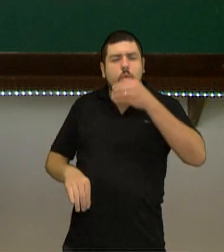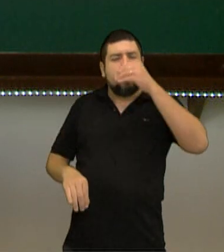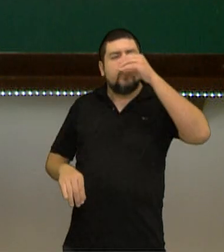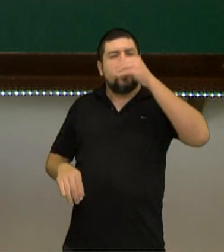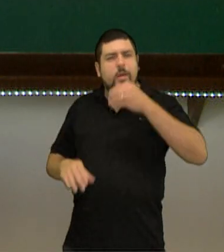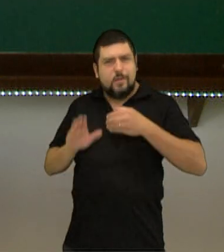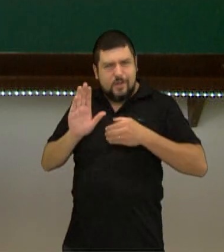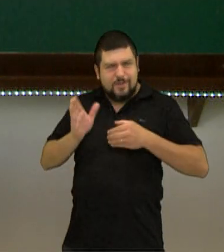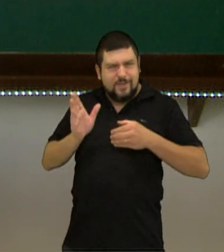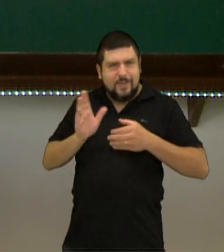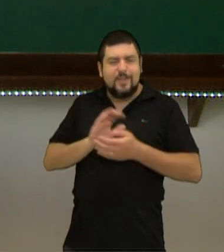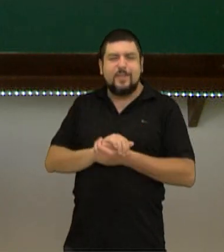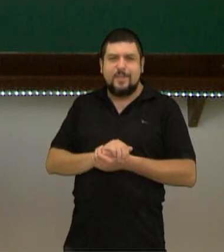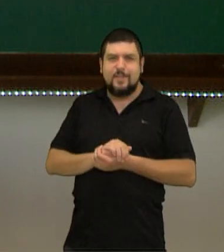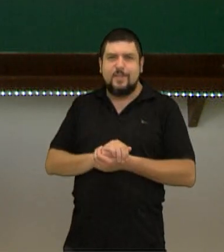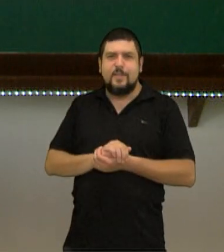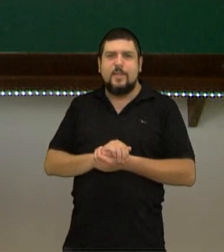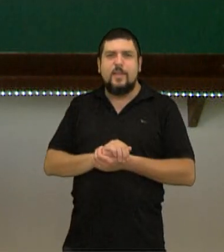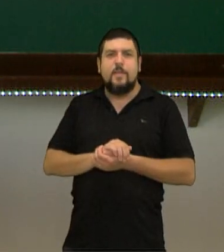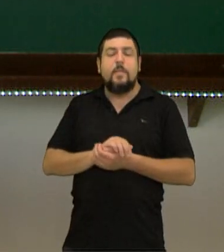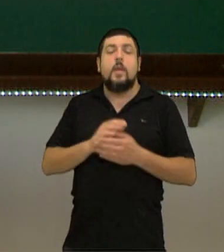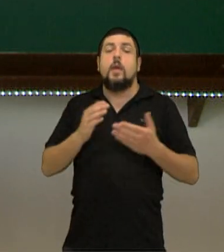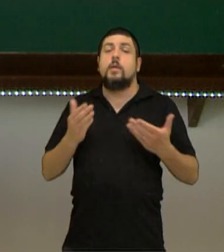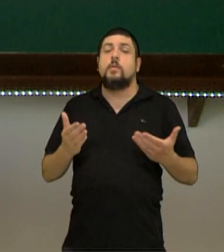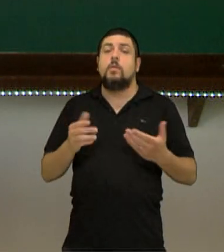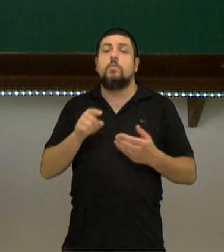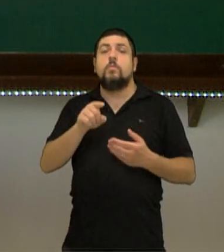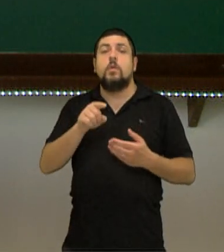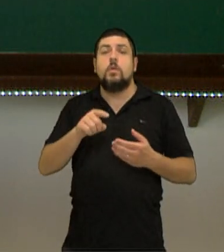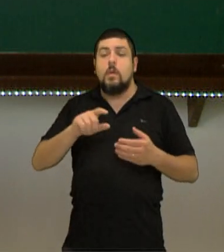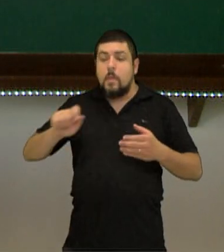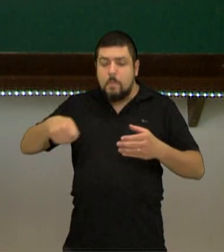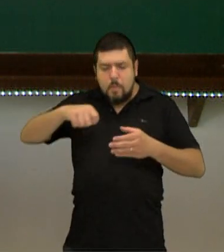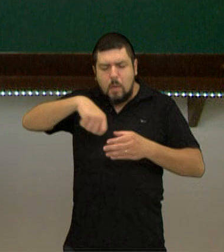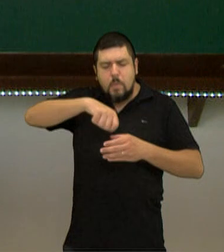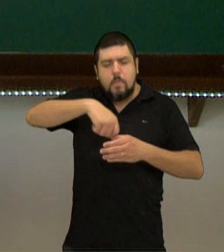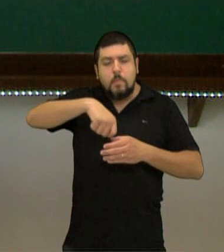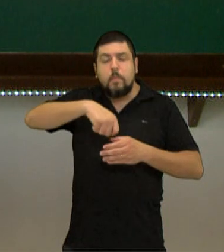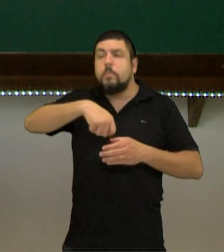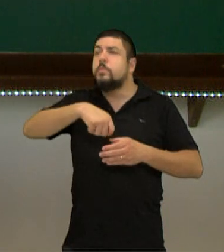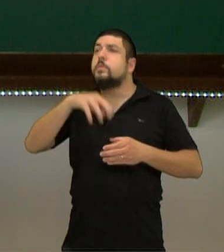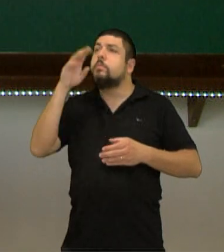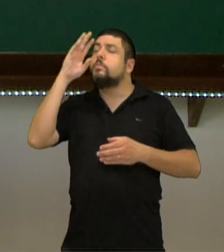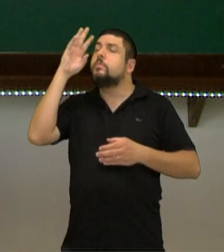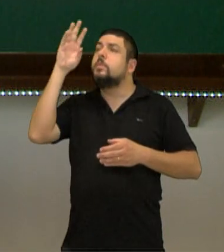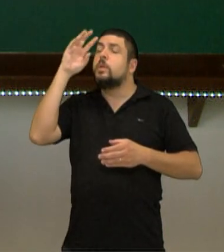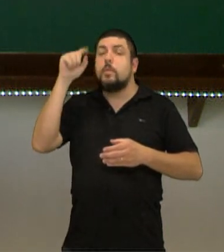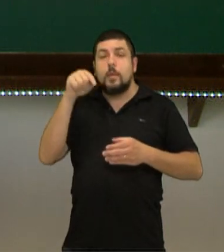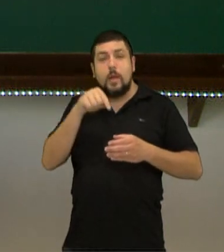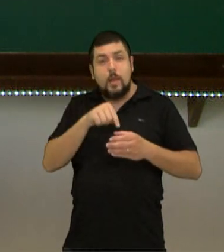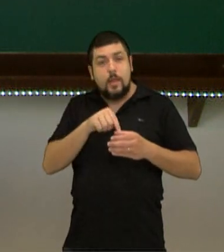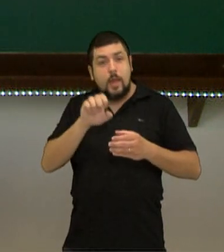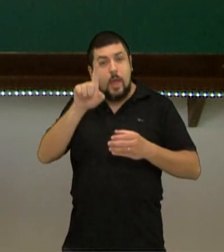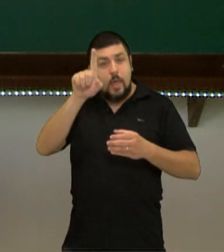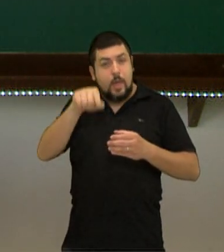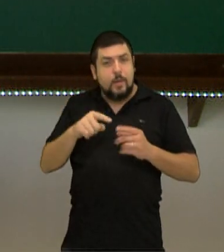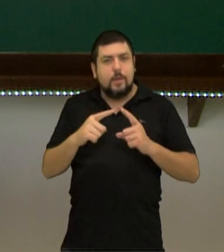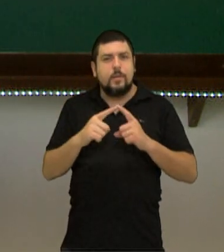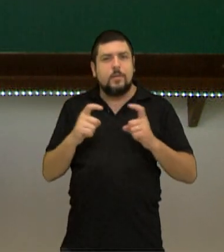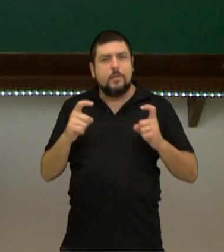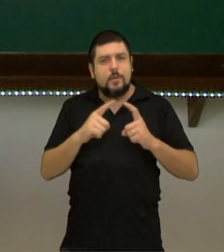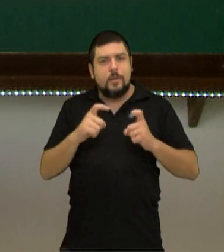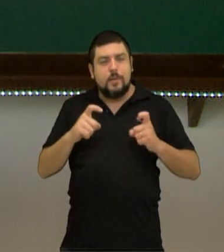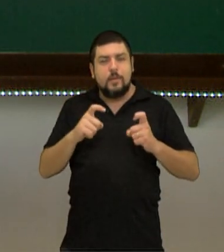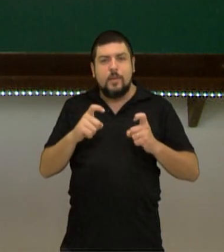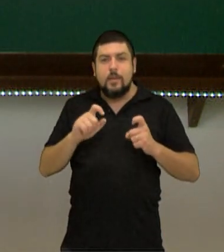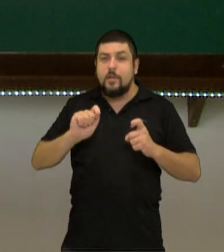imaginou, você talvez não tenha parado para pensar que você estava trabalhando com ciências, fazendo uma mistura do tipo homogênea,